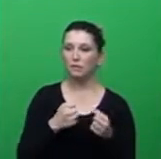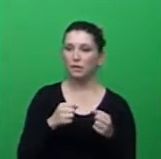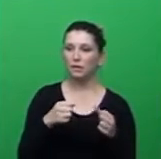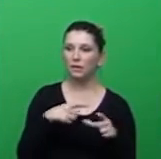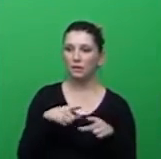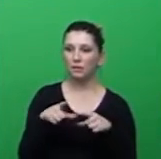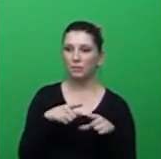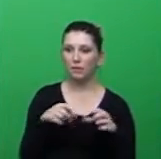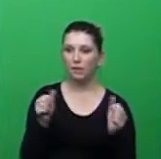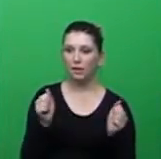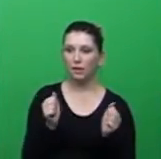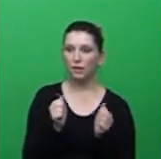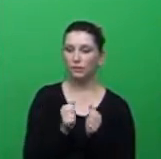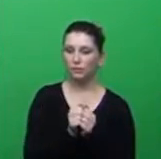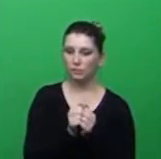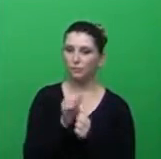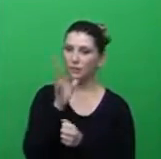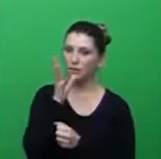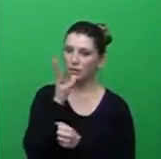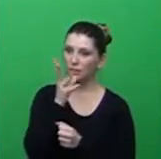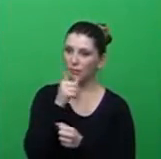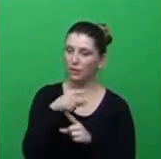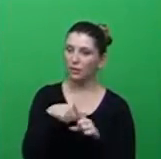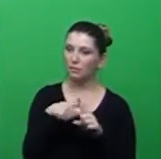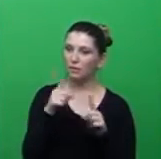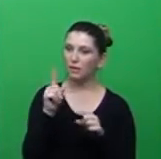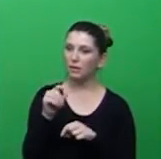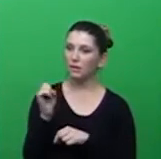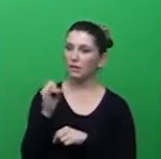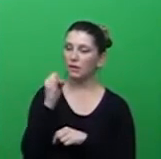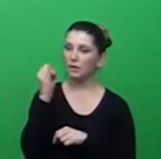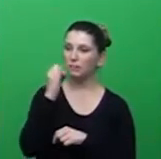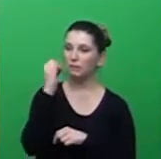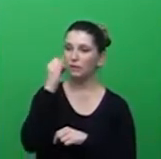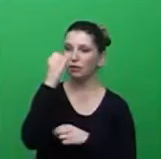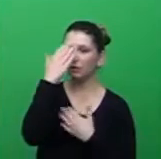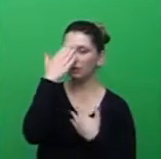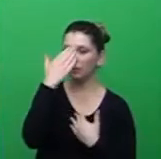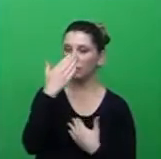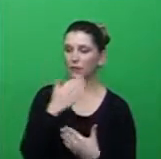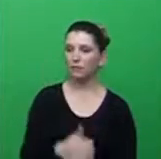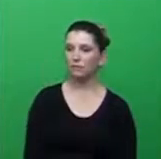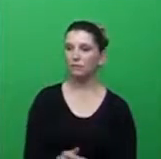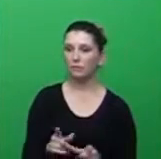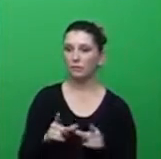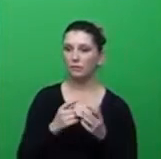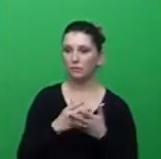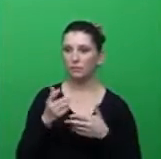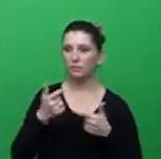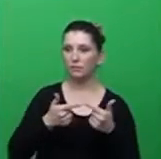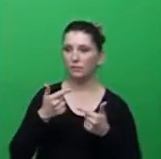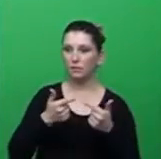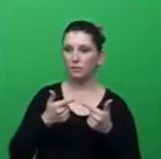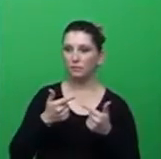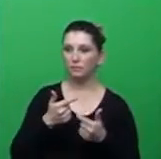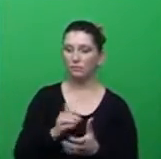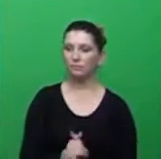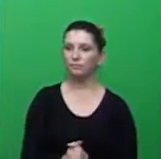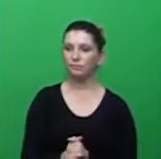É profundo, é complexo, demora, mas é essencialmente necessário fazer. Obrigada, senhor presidente. O requerimento continua em